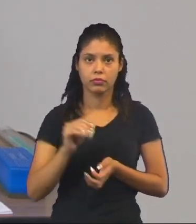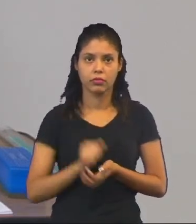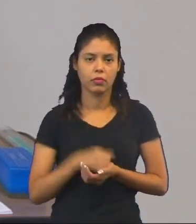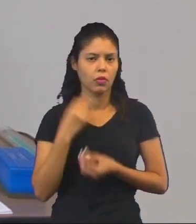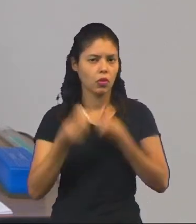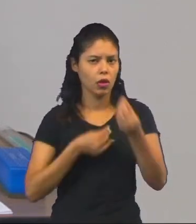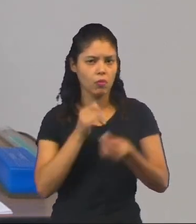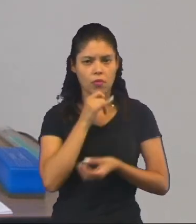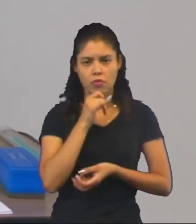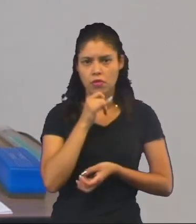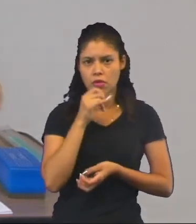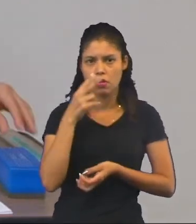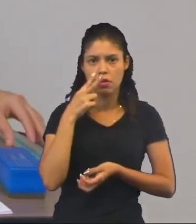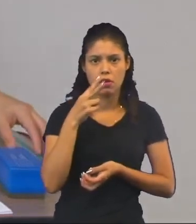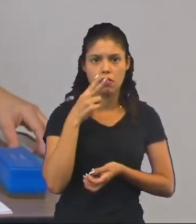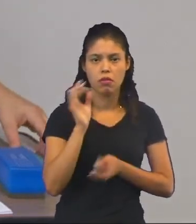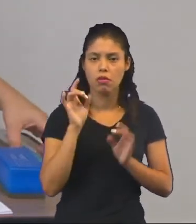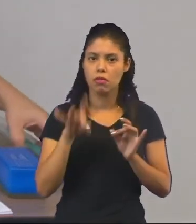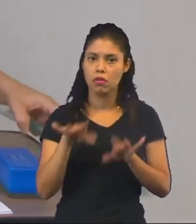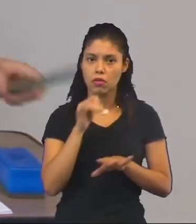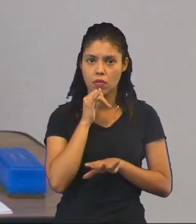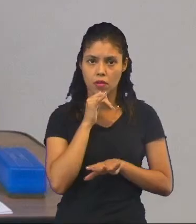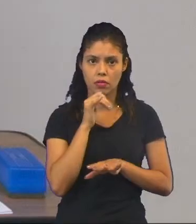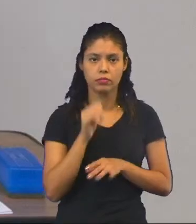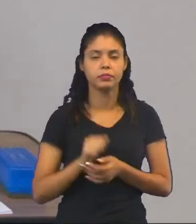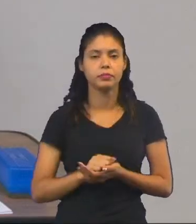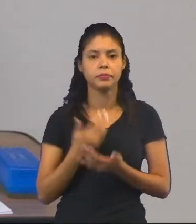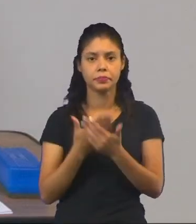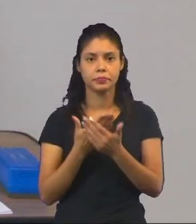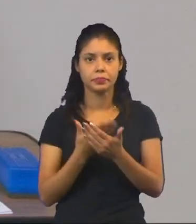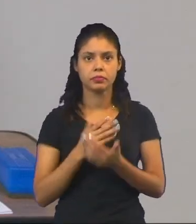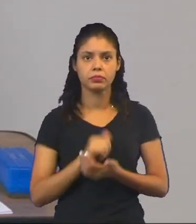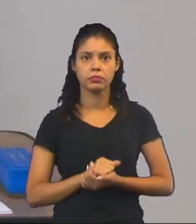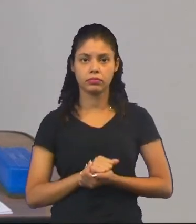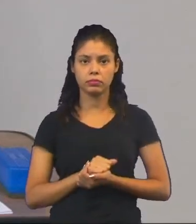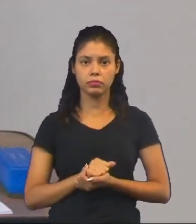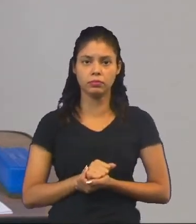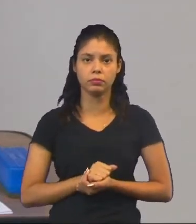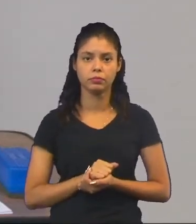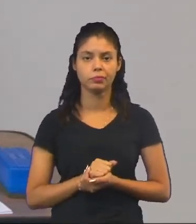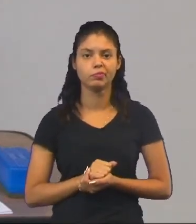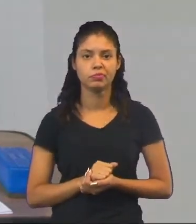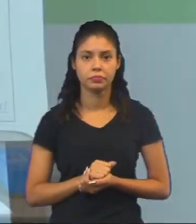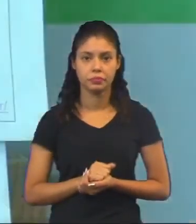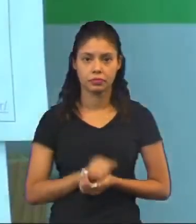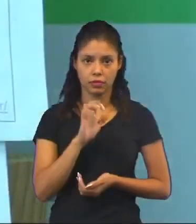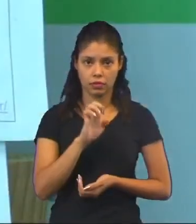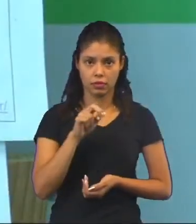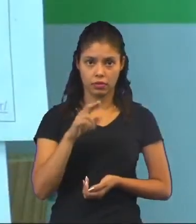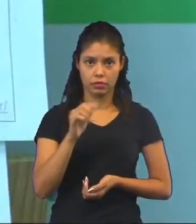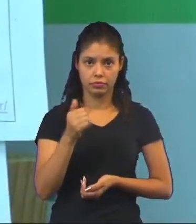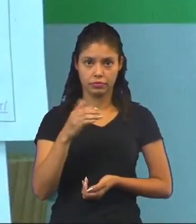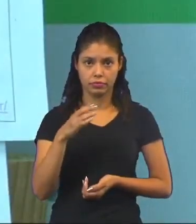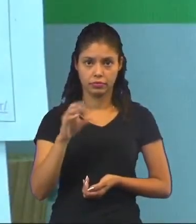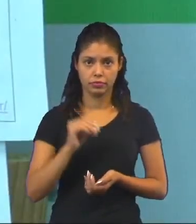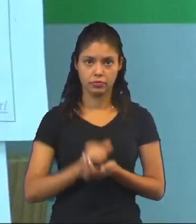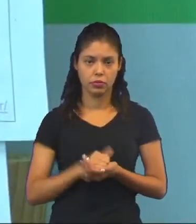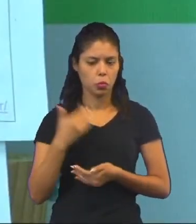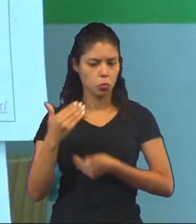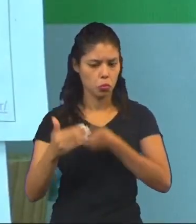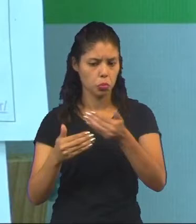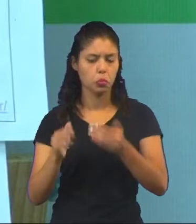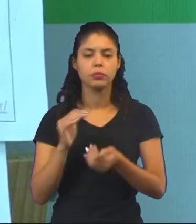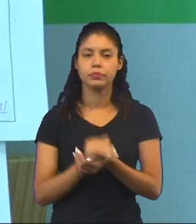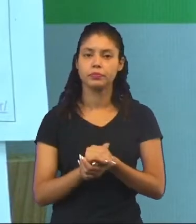que a gente viu no início da aula. Vamos relembrar aqui, ó. Tá? Verbo de enunciação. Durante o jantar, a